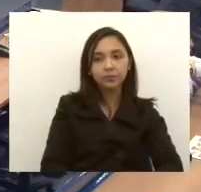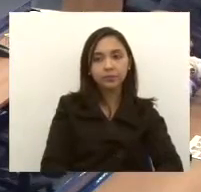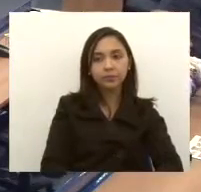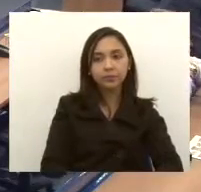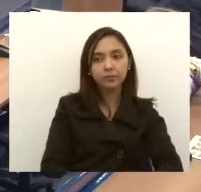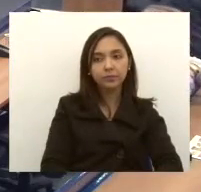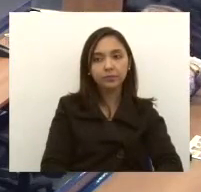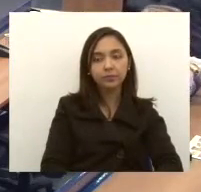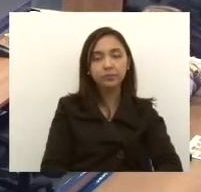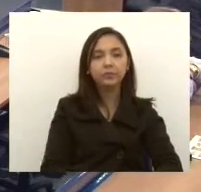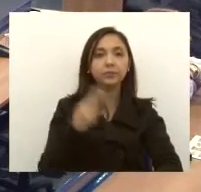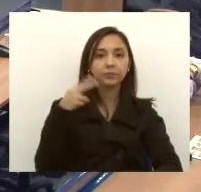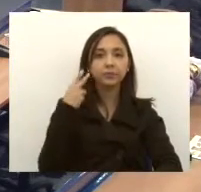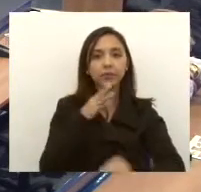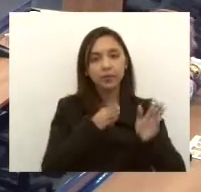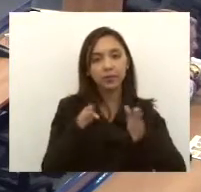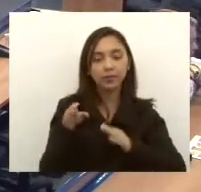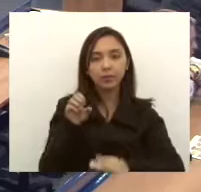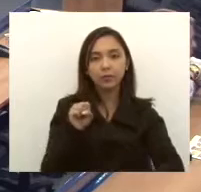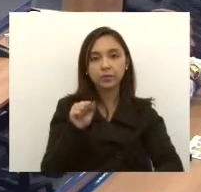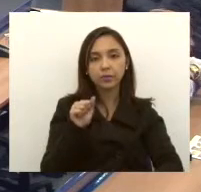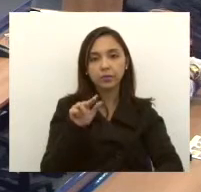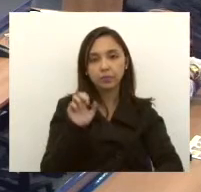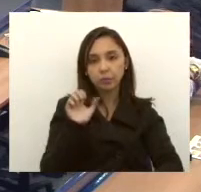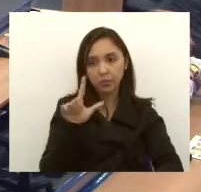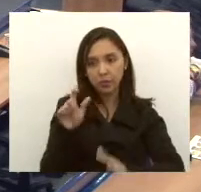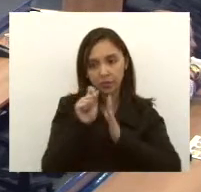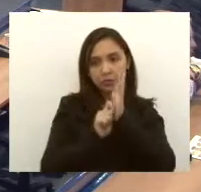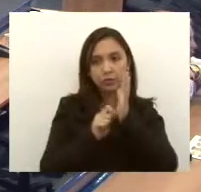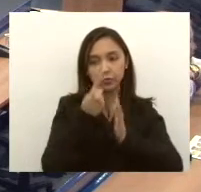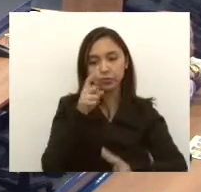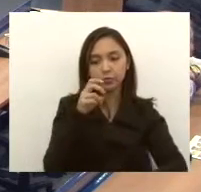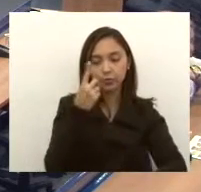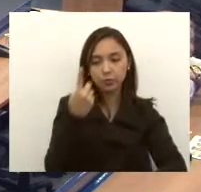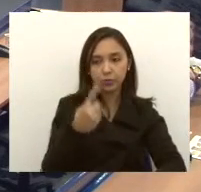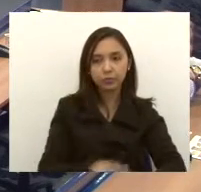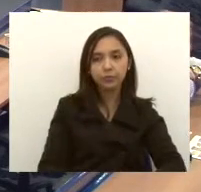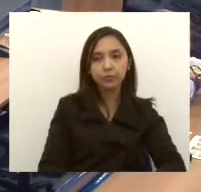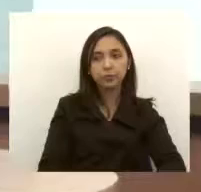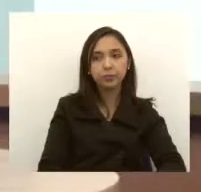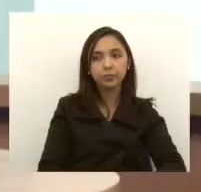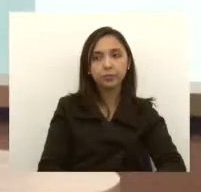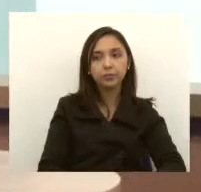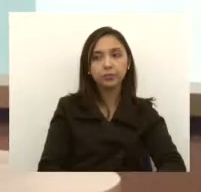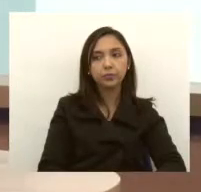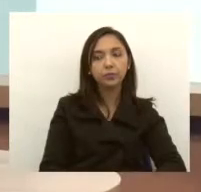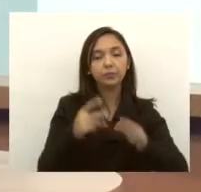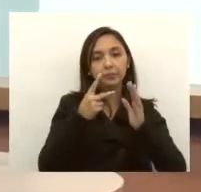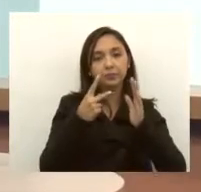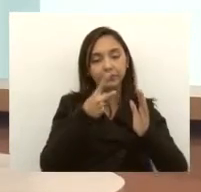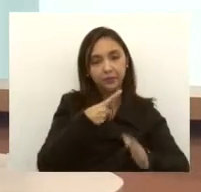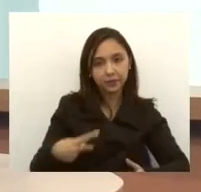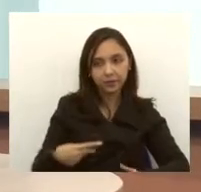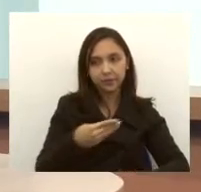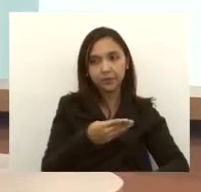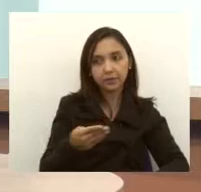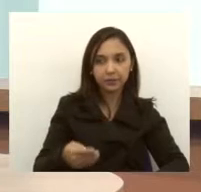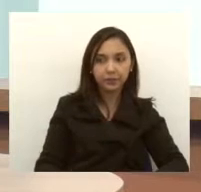Pela ordem, vereador Samuel Vasconcelos. Pelo 5.1. Pelo artigo 5.1, vereador. Senhor presidente, nobres pares,